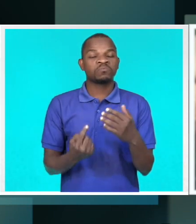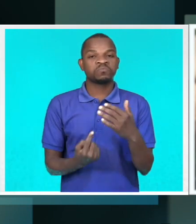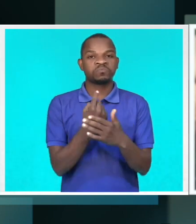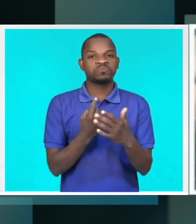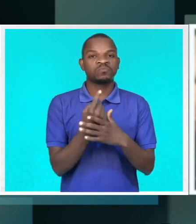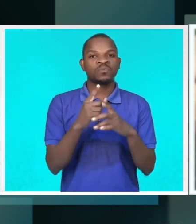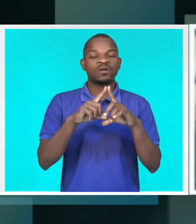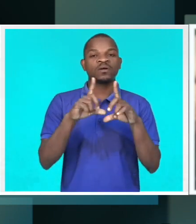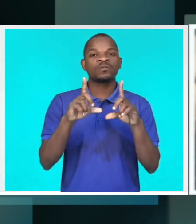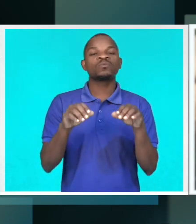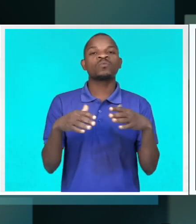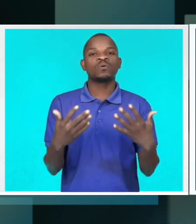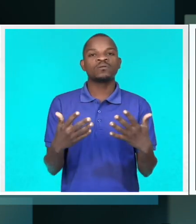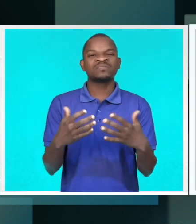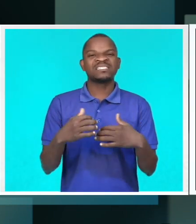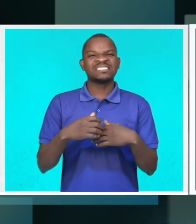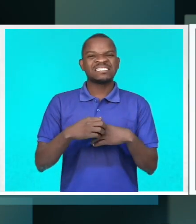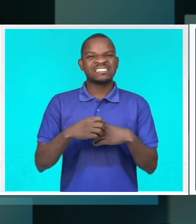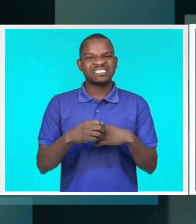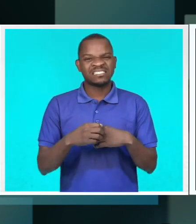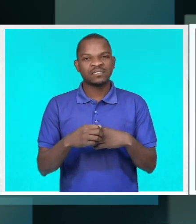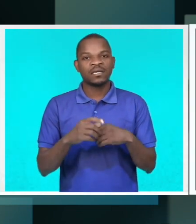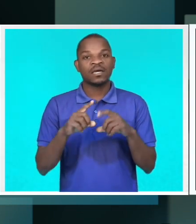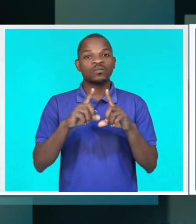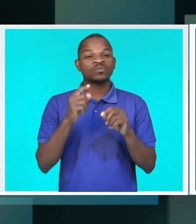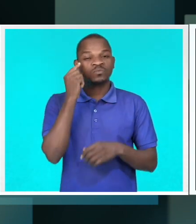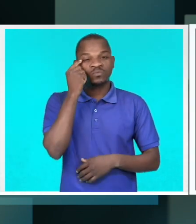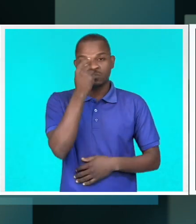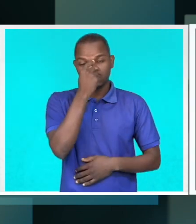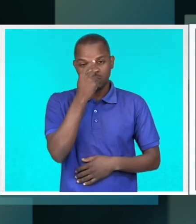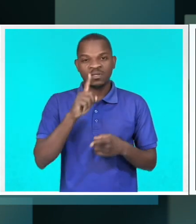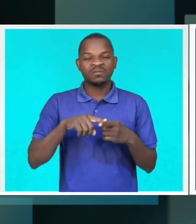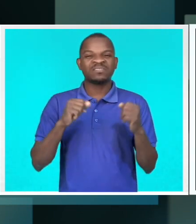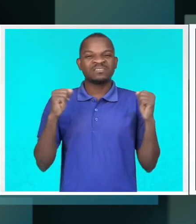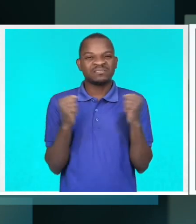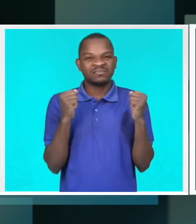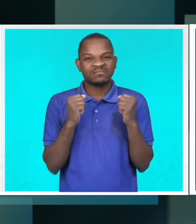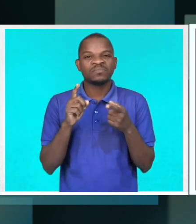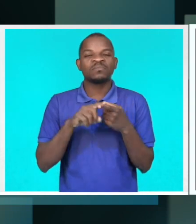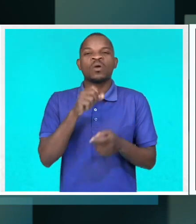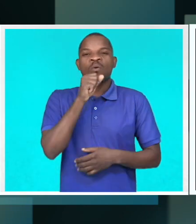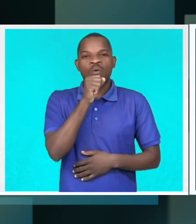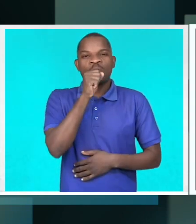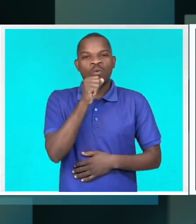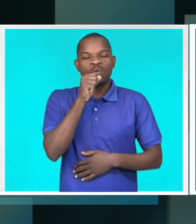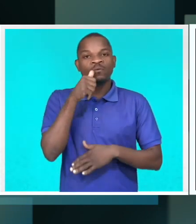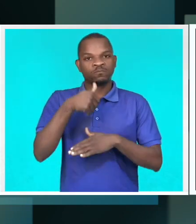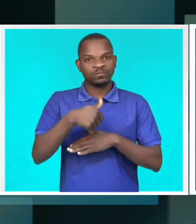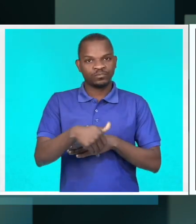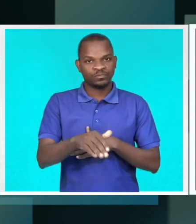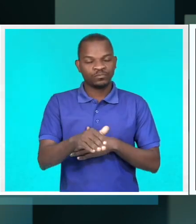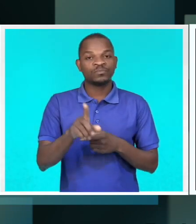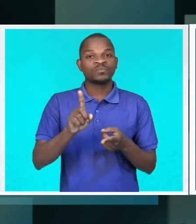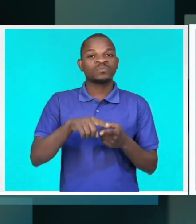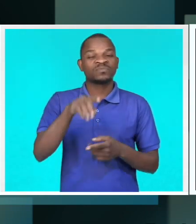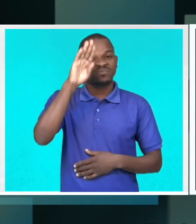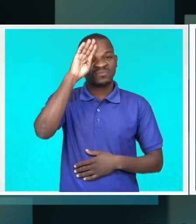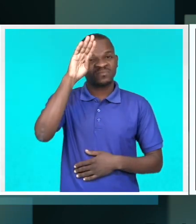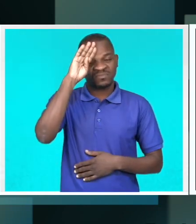Entre os sintomas deste mal, destaca-se a irritação ocular, febre acompanhada de tosse persistente.